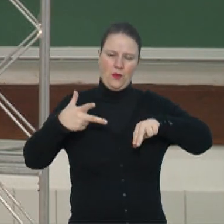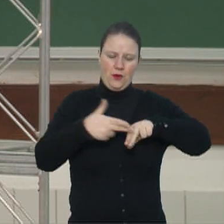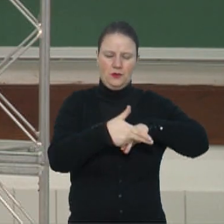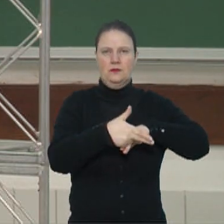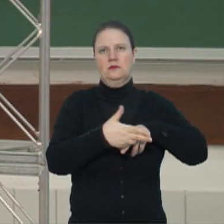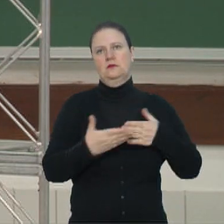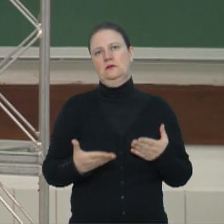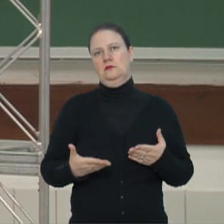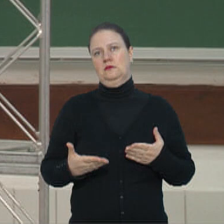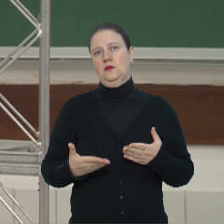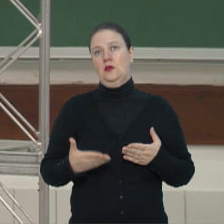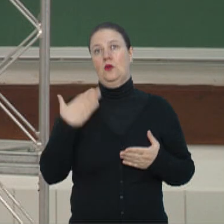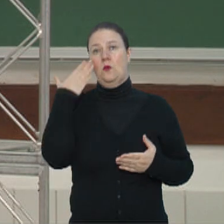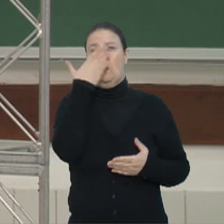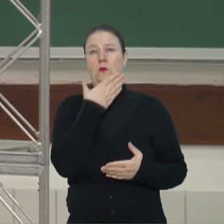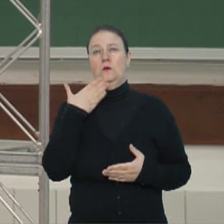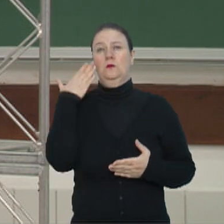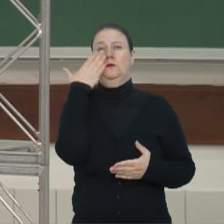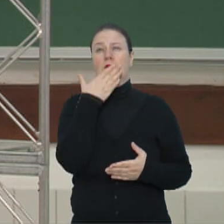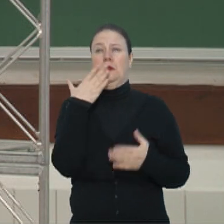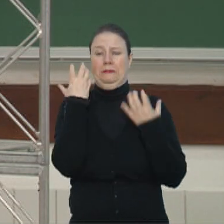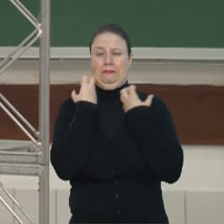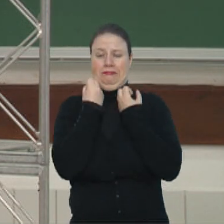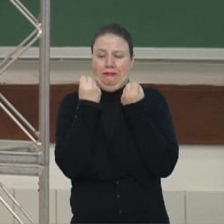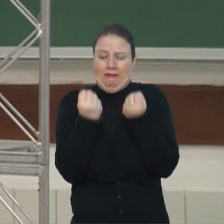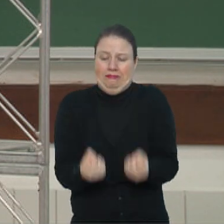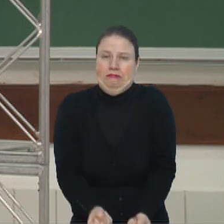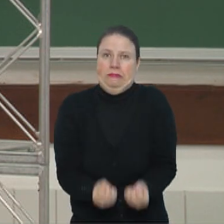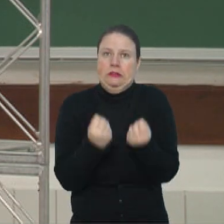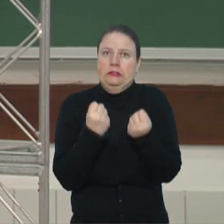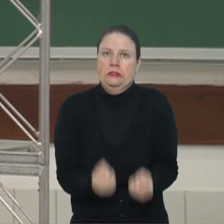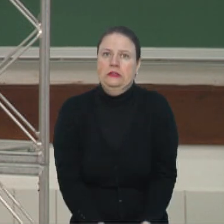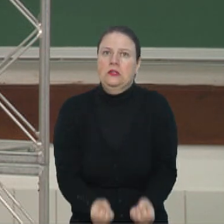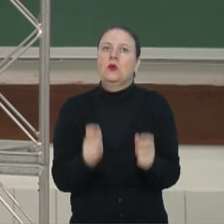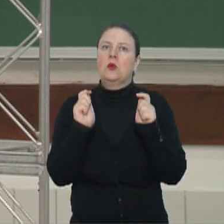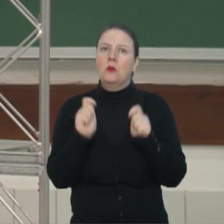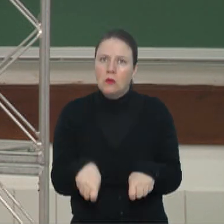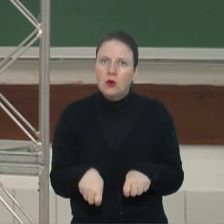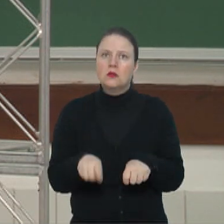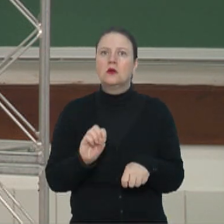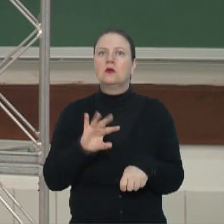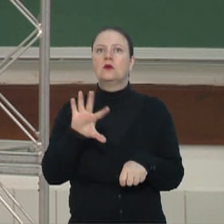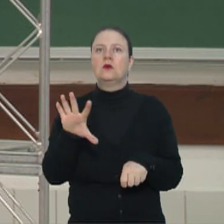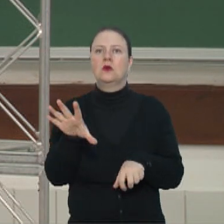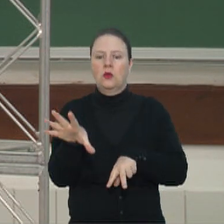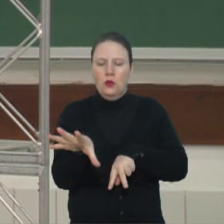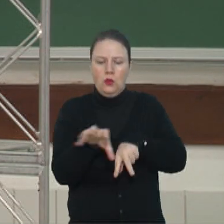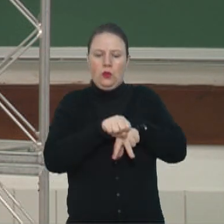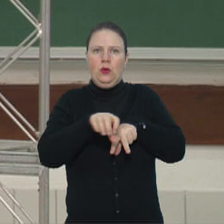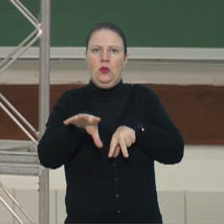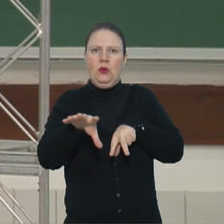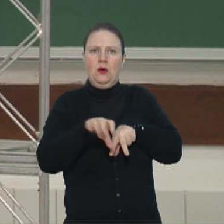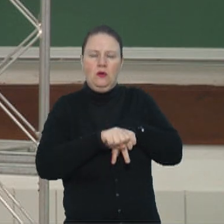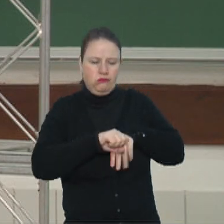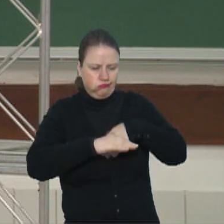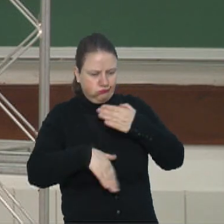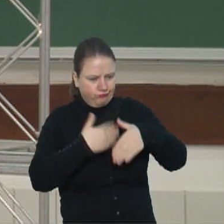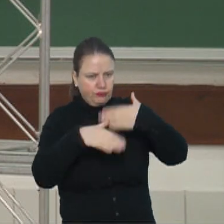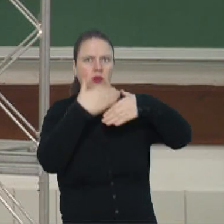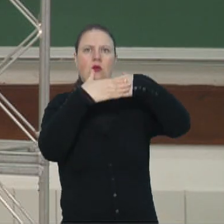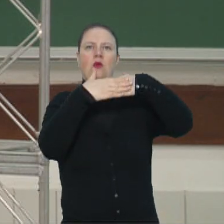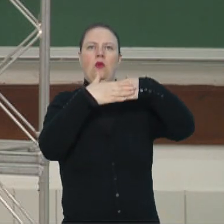de açúcar, produtos com excesso de açúcar, levam a desenvolver a diabetes tipo 2. E essa